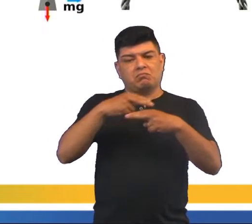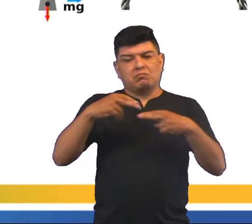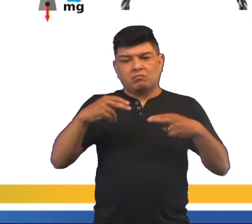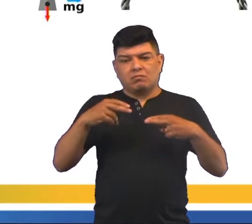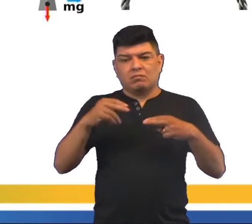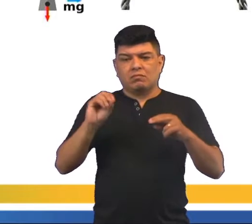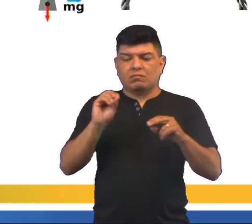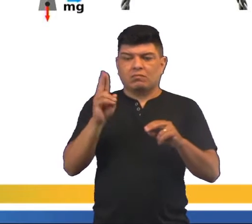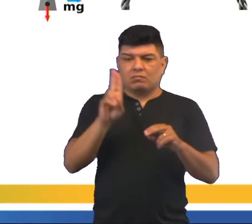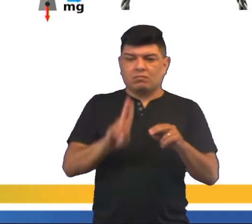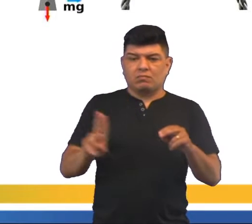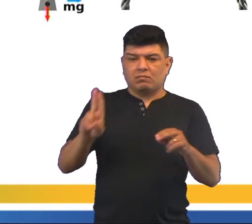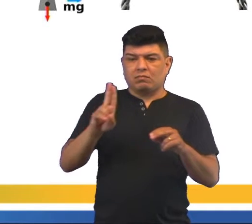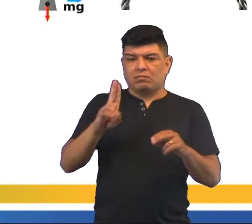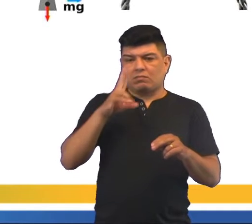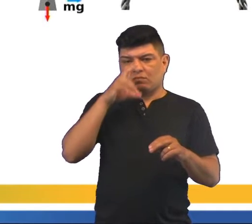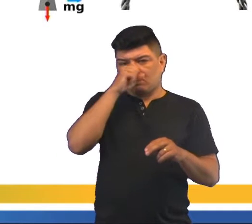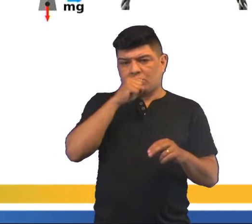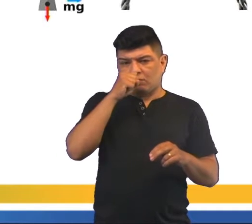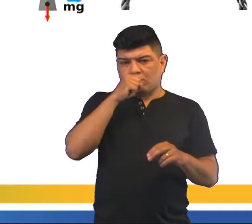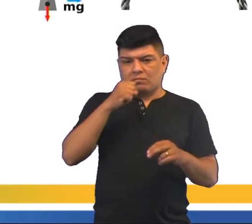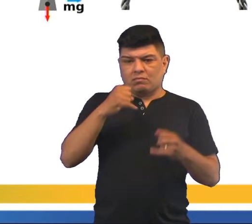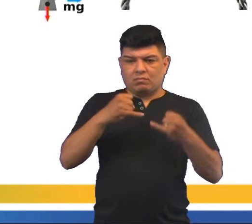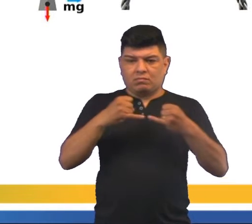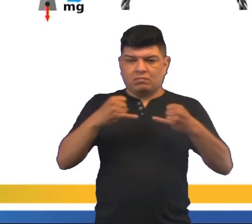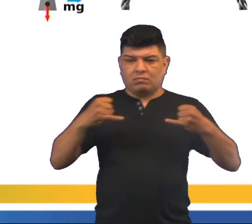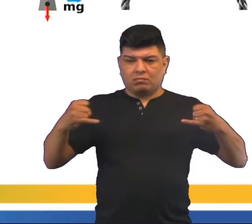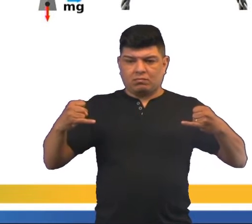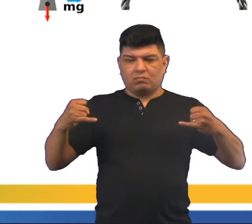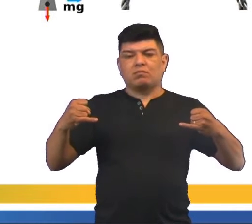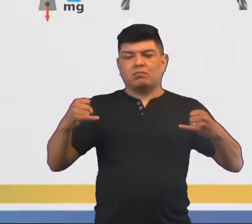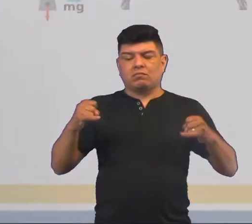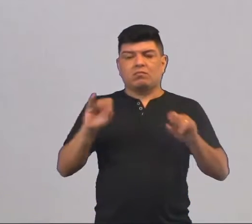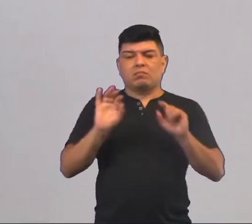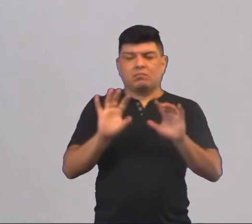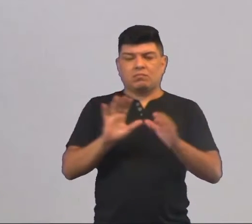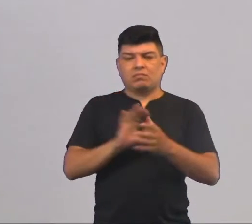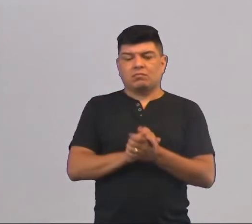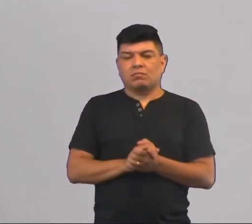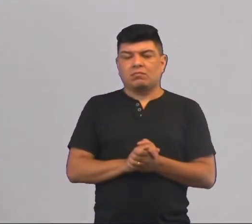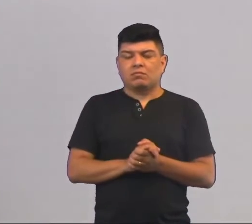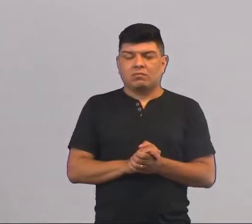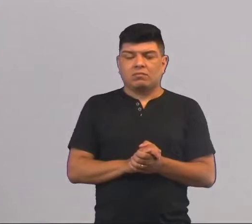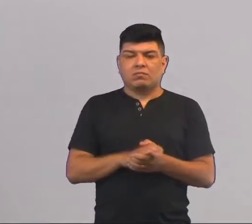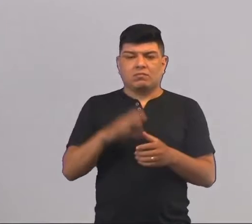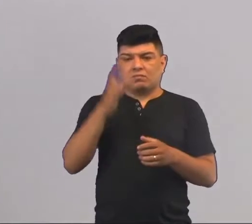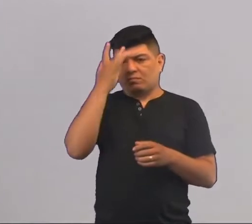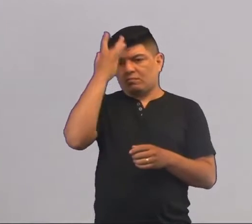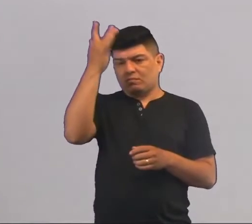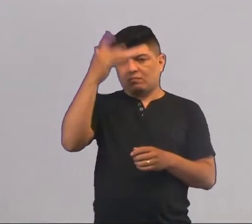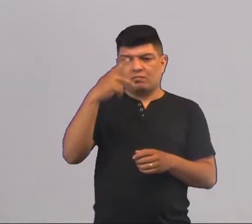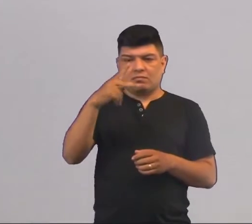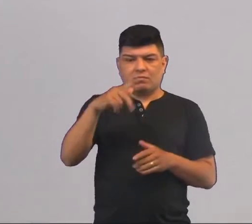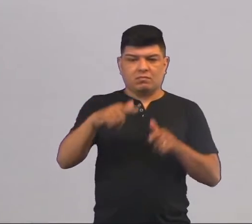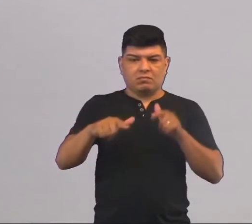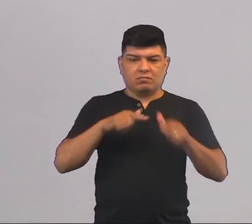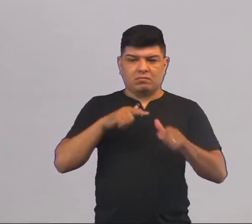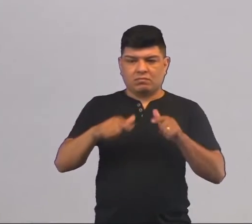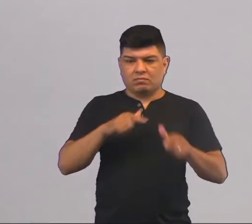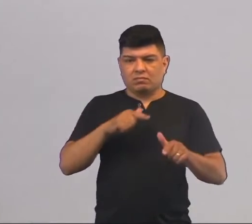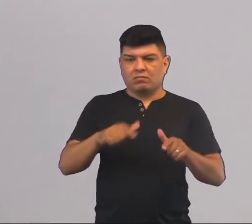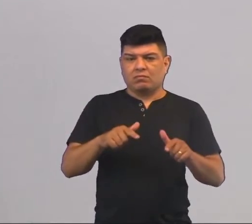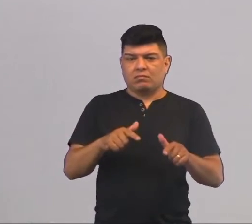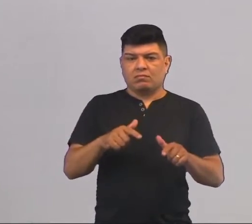por meio da aplicação de forças em cordas ou fios Ou seja você Vai facilitar o seu trabalho